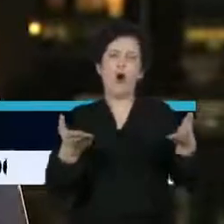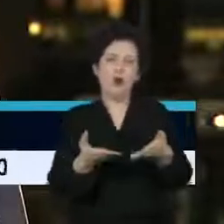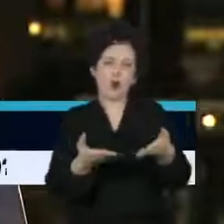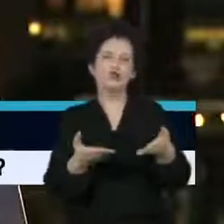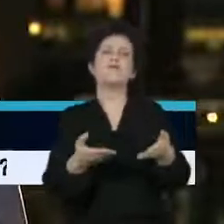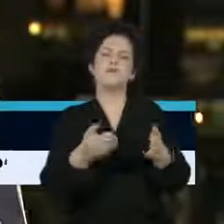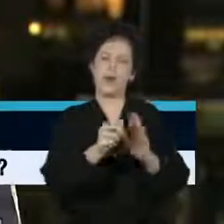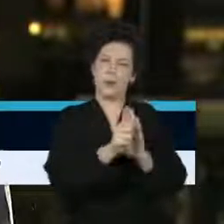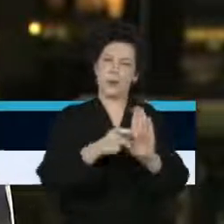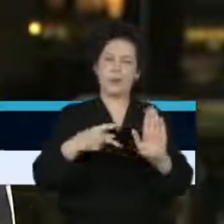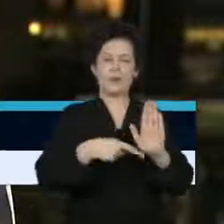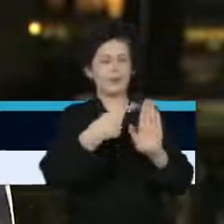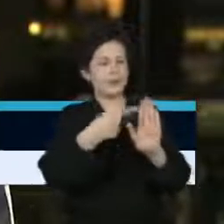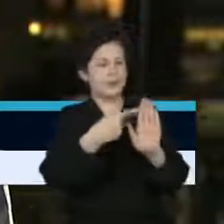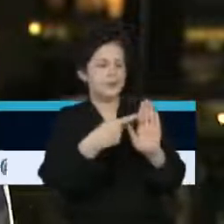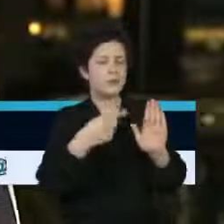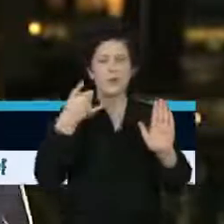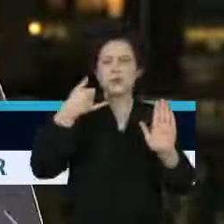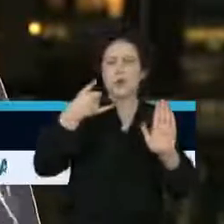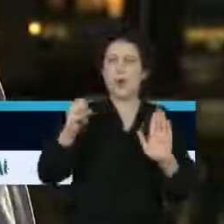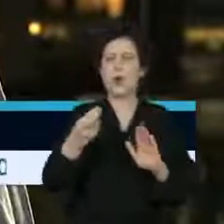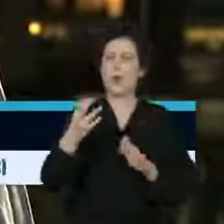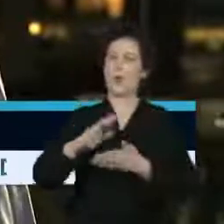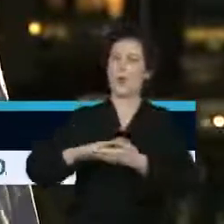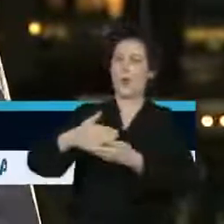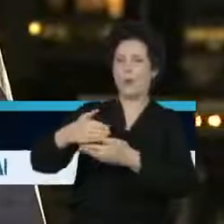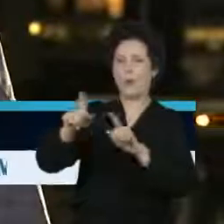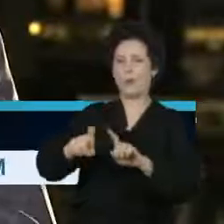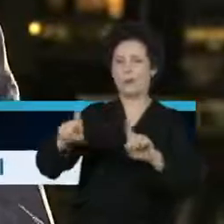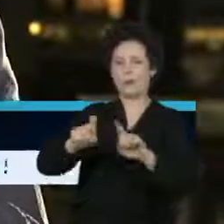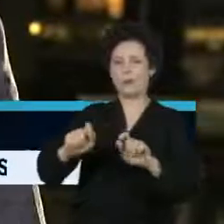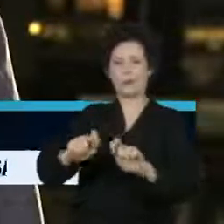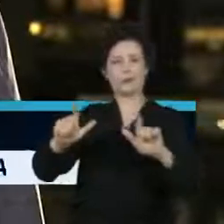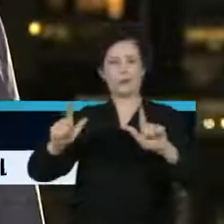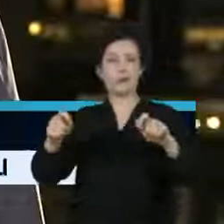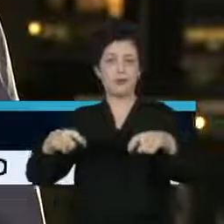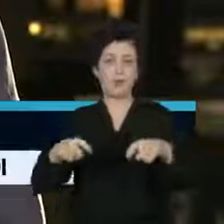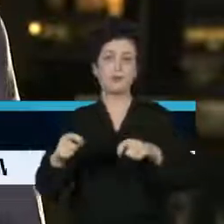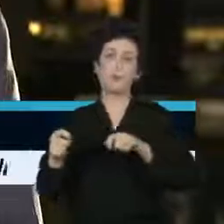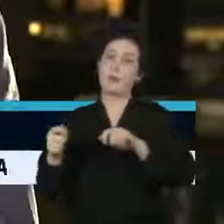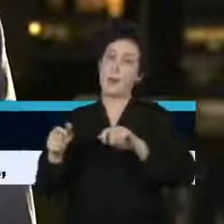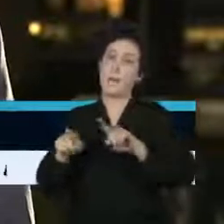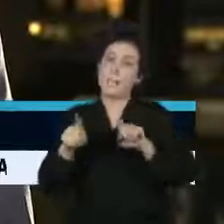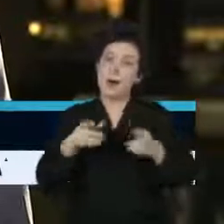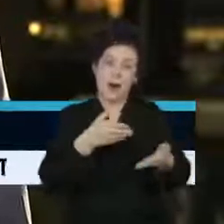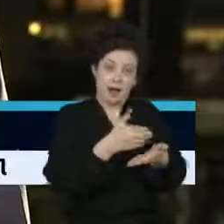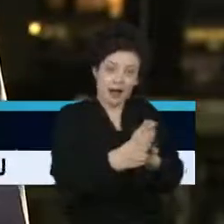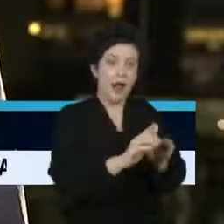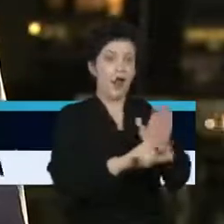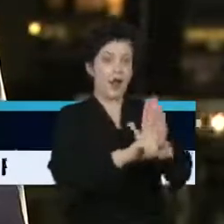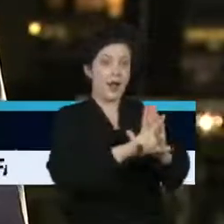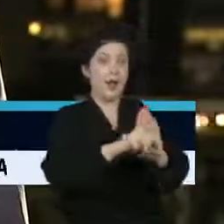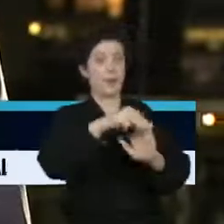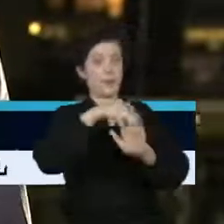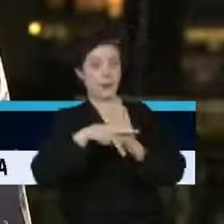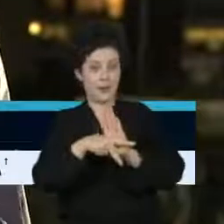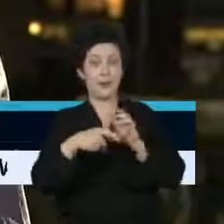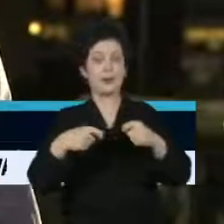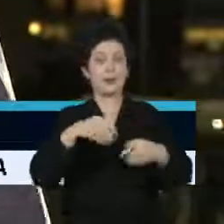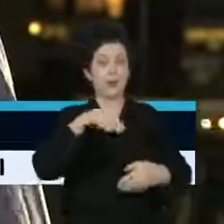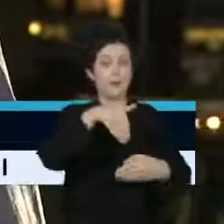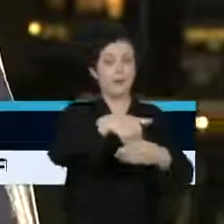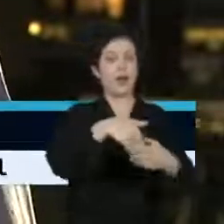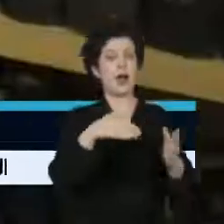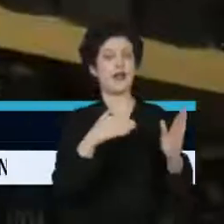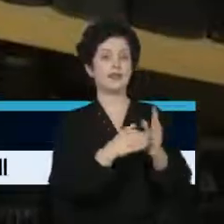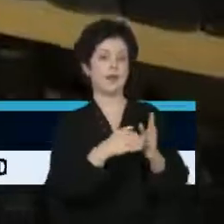feitas por aplicativos em celulares ou pelo computador. Para virar lei, no entanto, a MP precisa ser votada até o dia